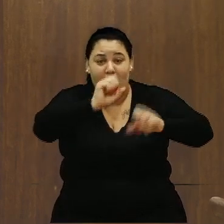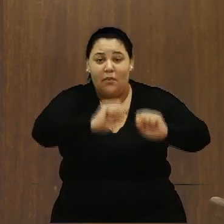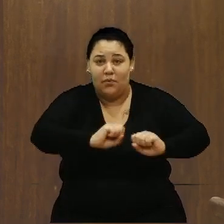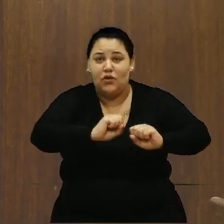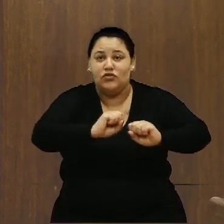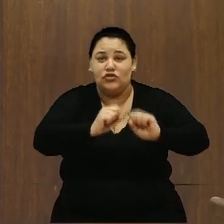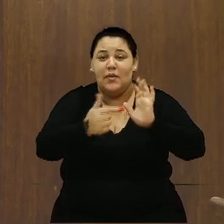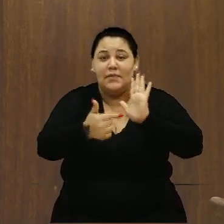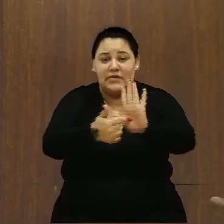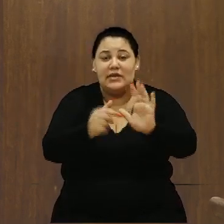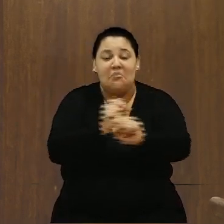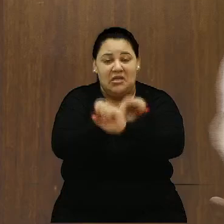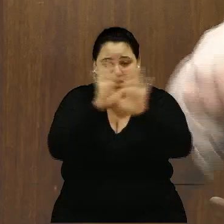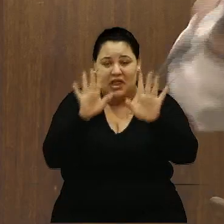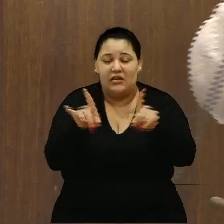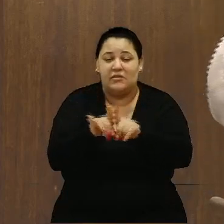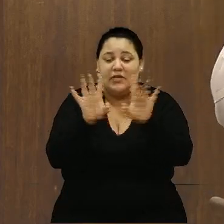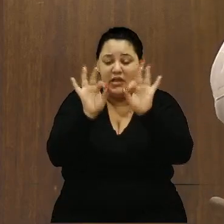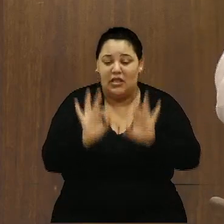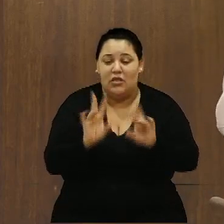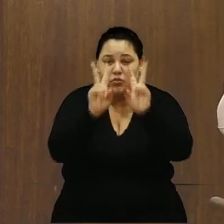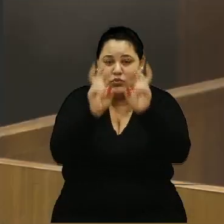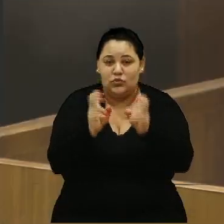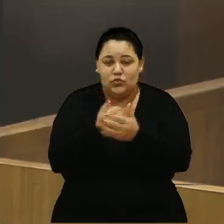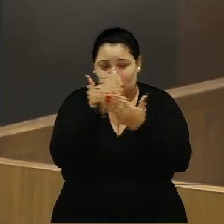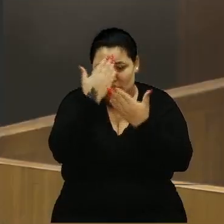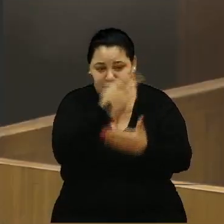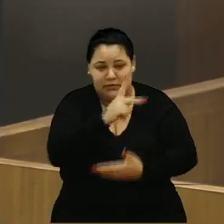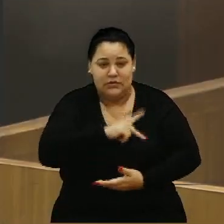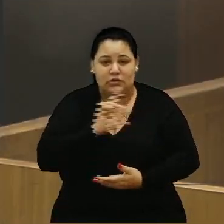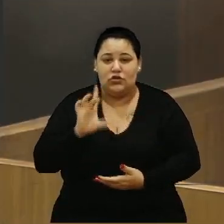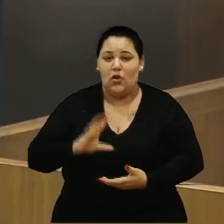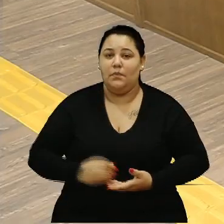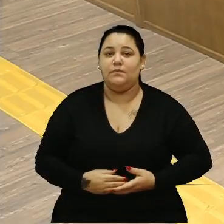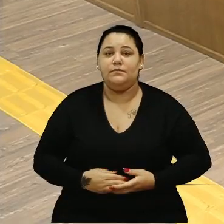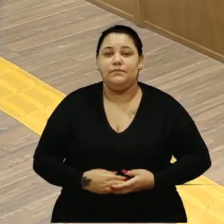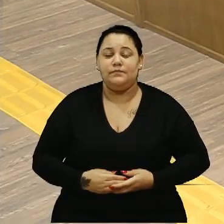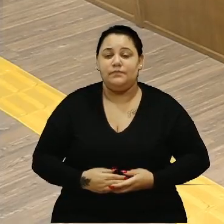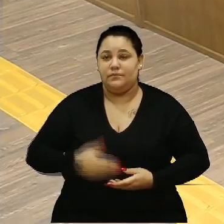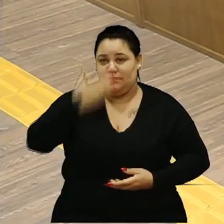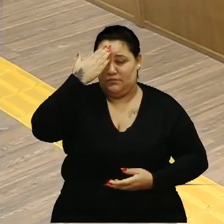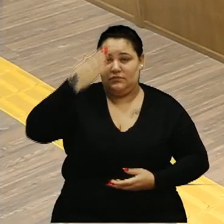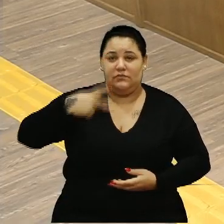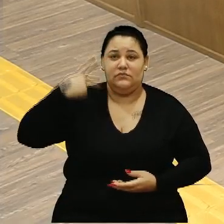esclarecimentos a nós. Parabéns, vereador Sandro. Obrigado, senhor presidente. Era isso. Obrigado, vereador Sandro. Com a palavra, vereador André.